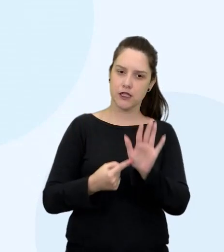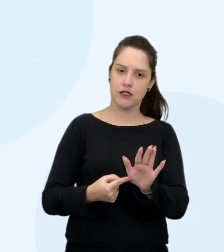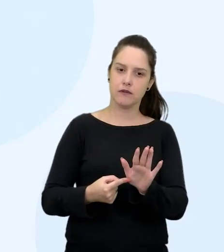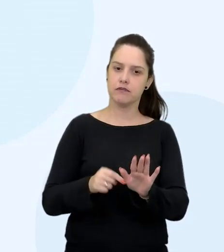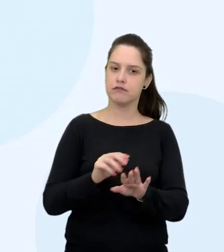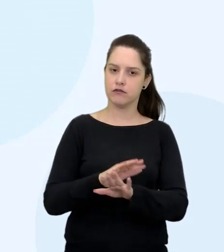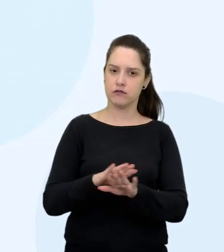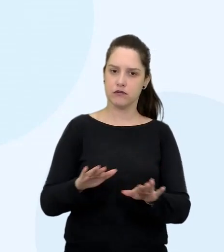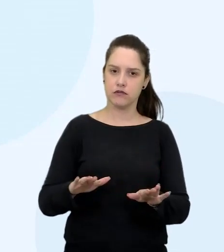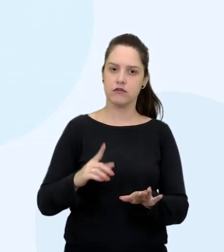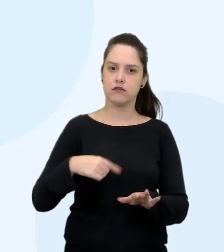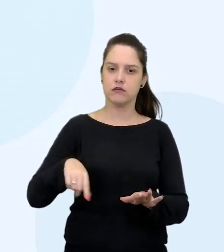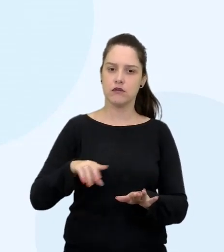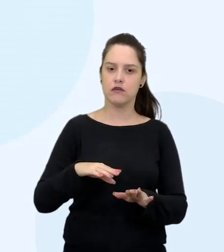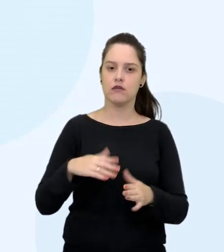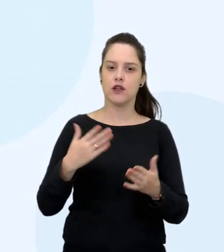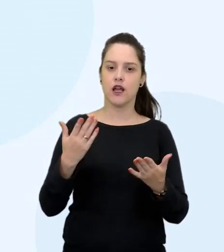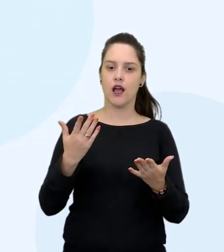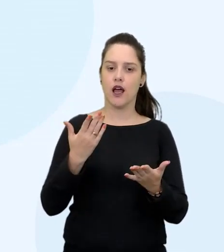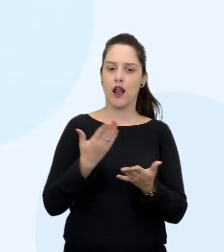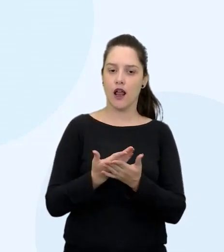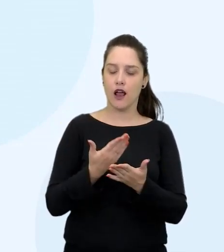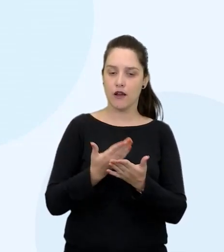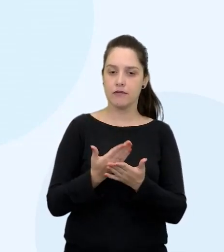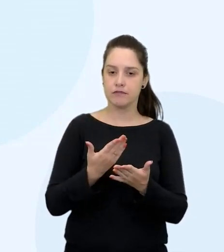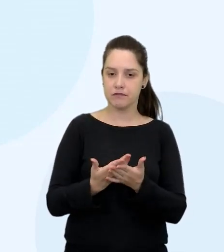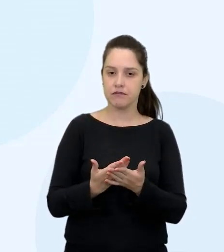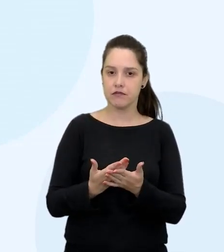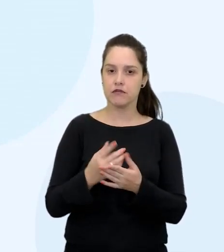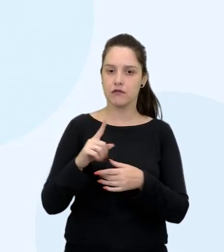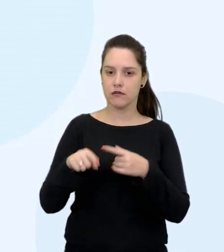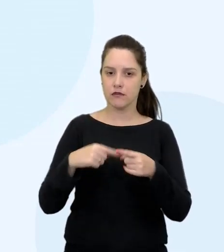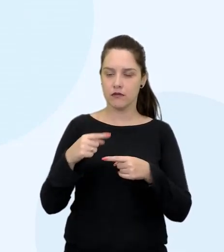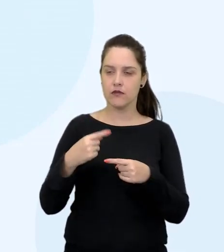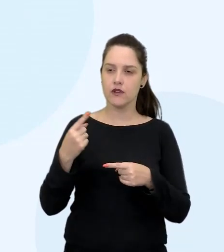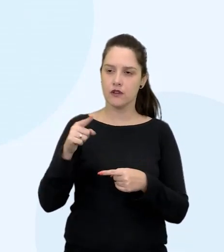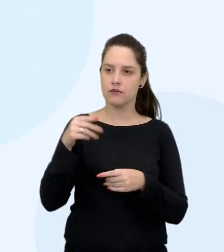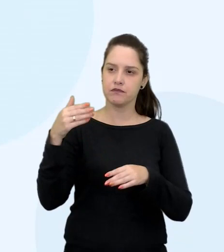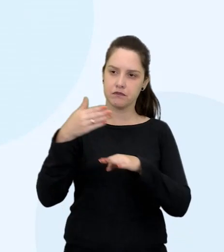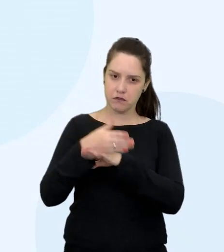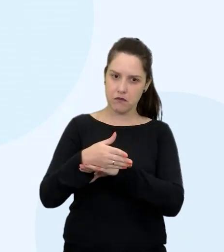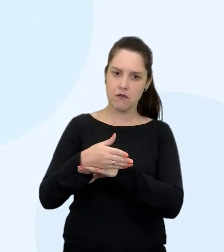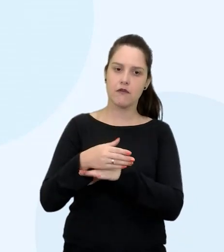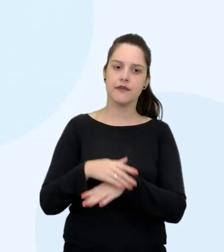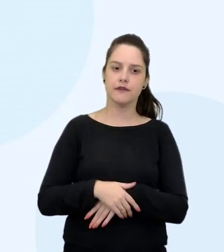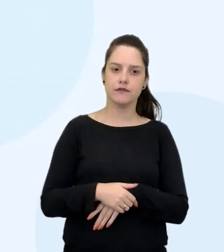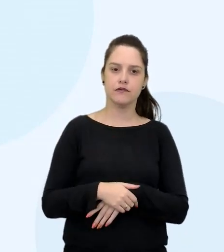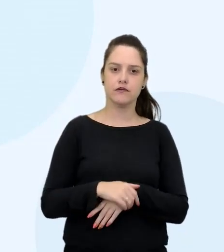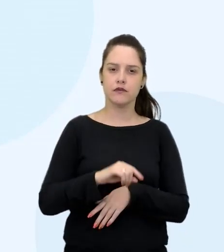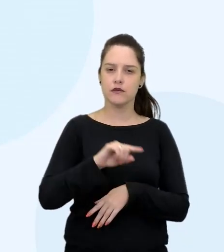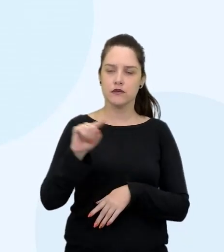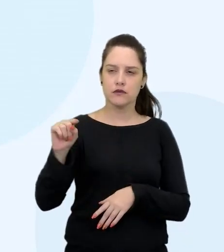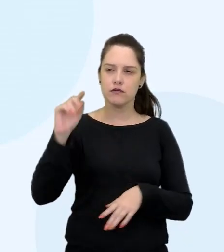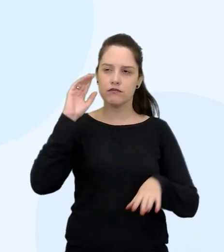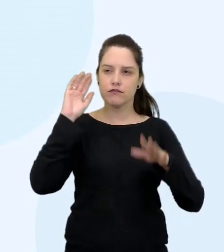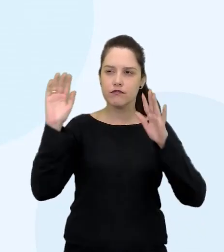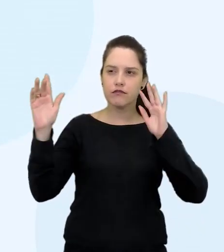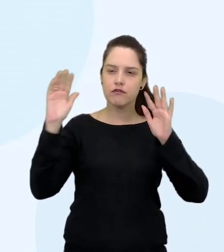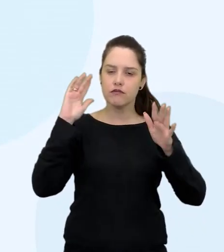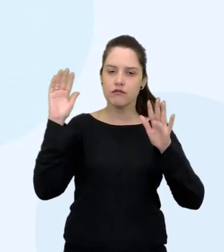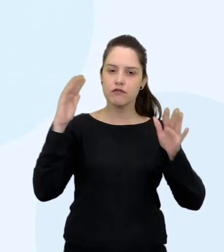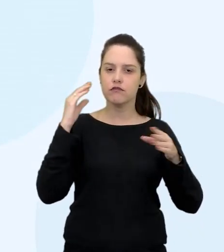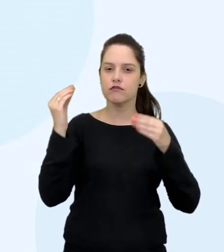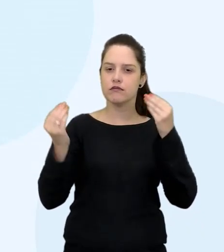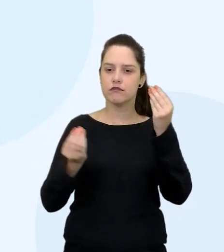tá? A gente pede para vocês avaliar a aula também, vai aparecer o código para vocês também. E aí vocês pensam, né, em qual língua vai ser